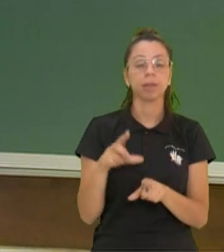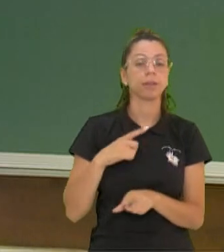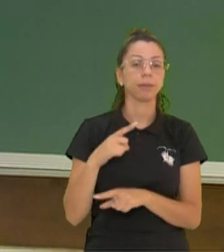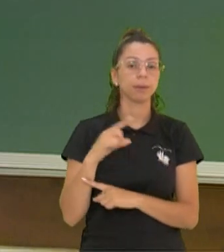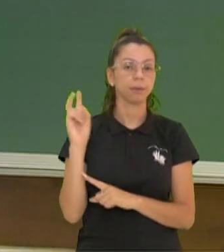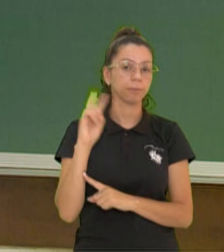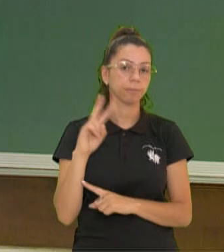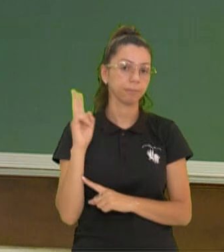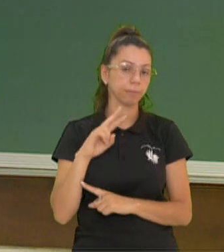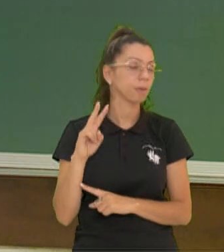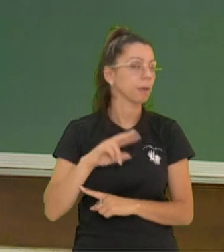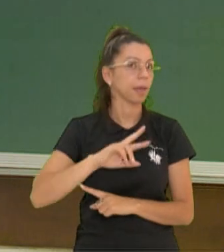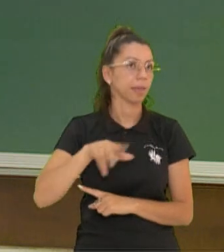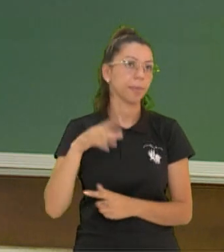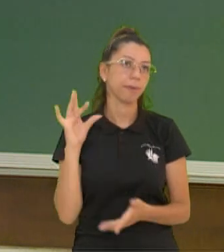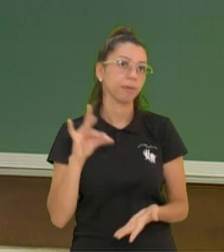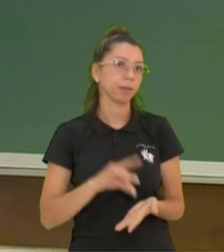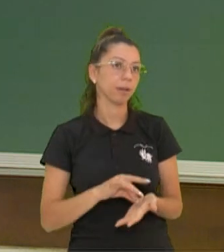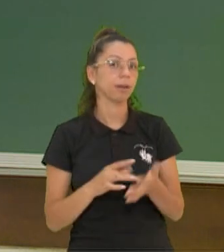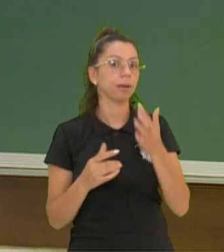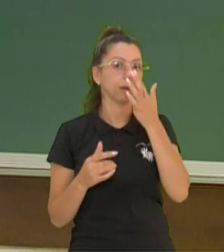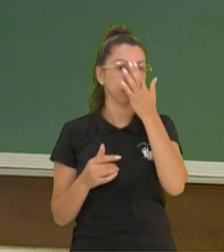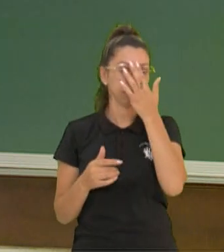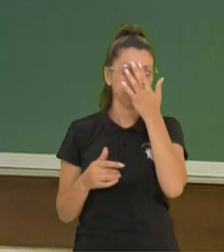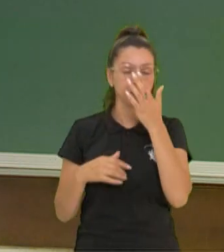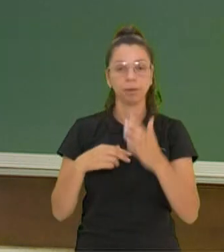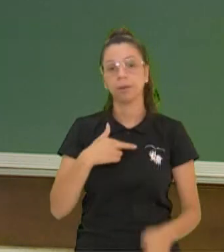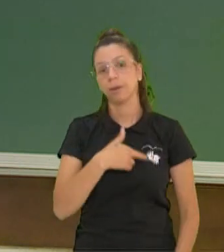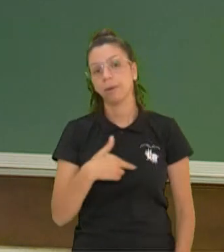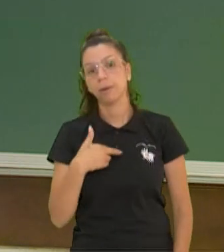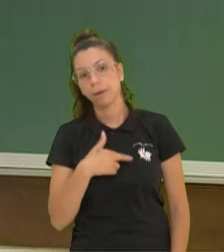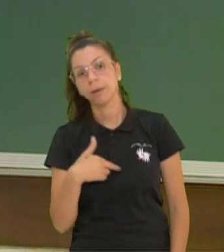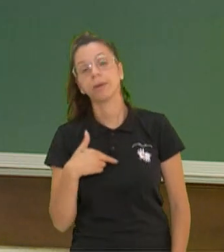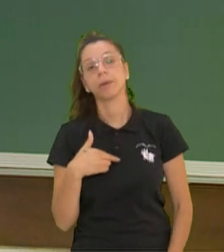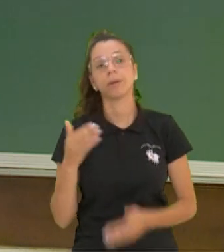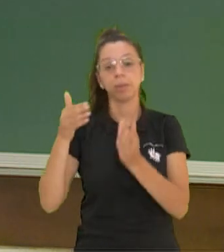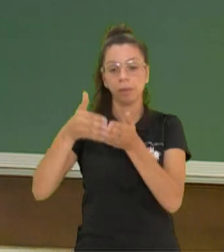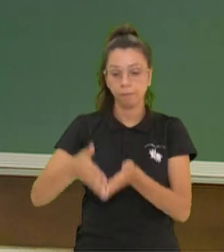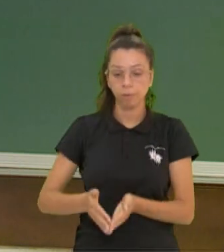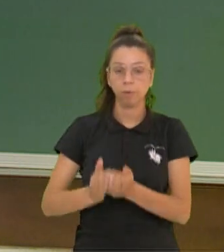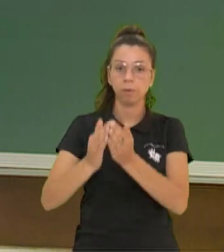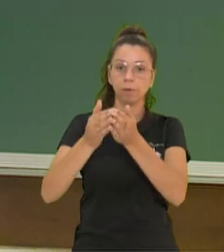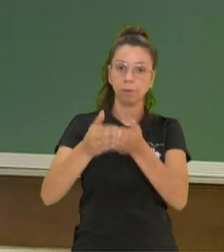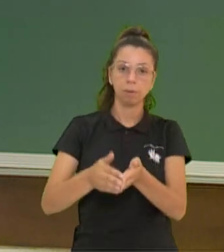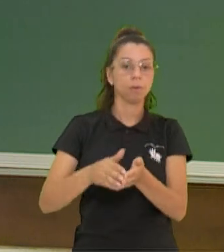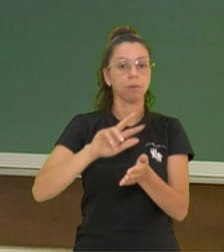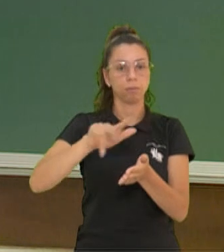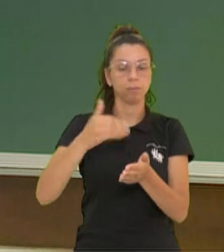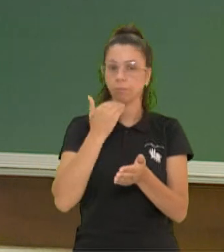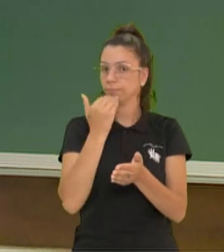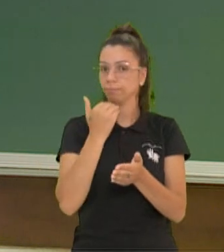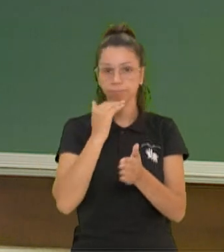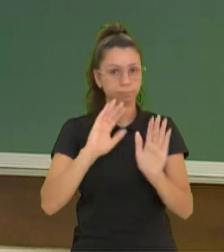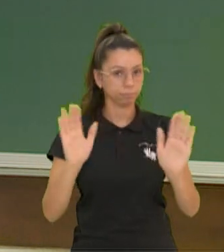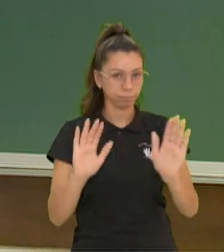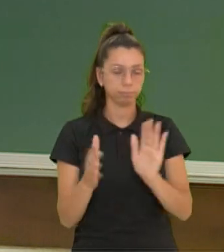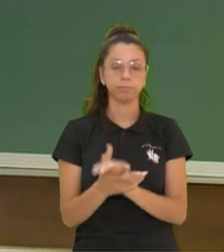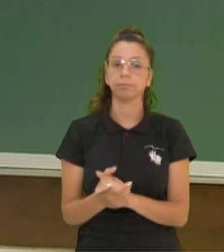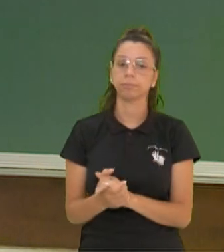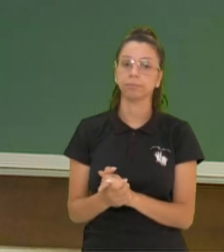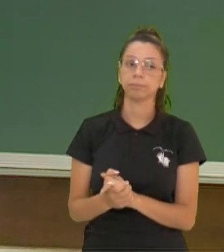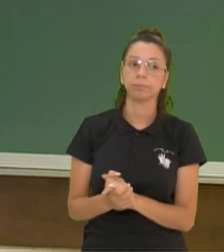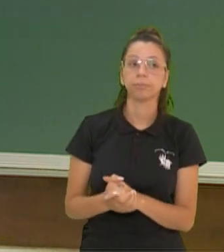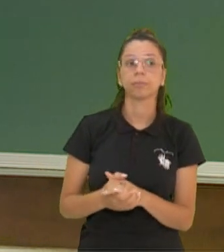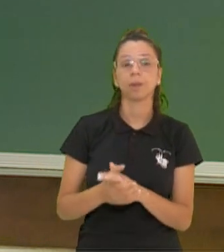né, que não são verdadeiras, falando, romantizando sobre o navio negreiro, então não tem nada a ver. A Abayomi